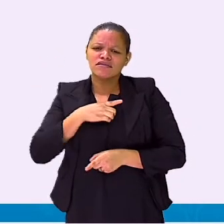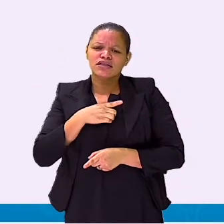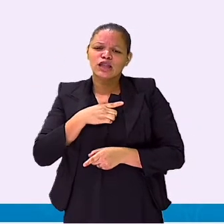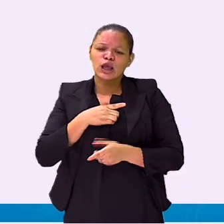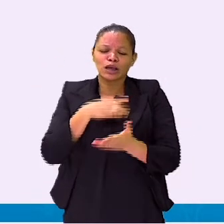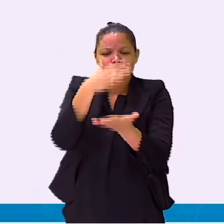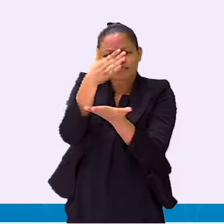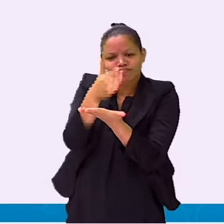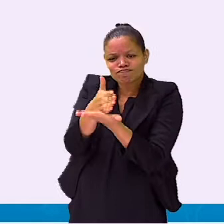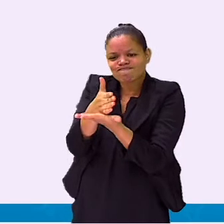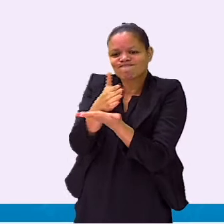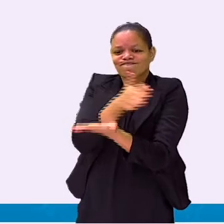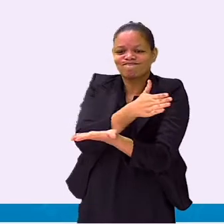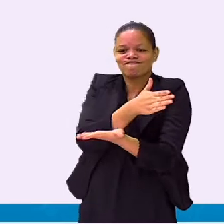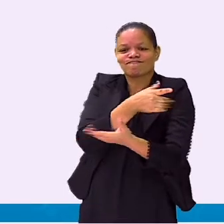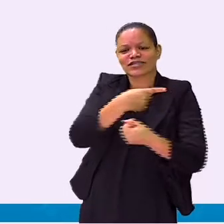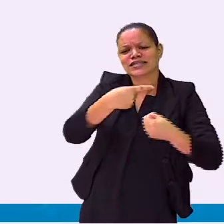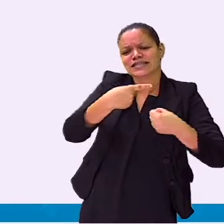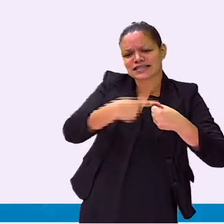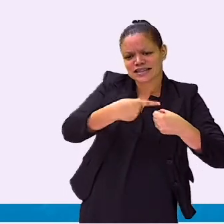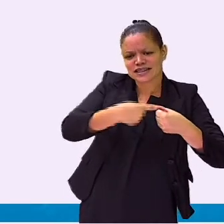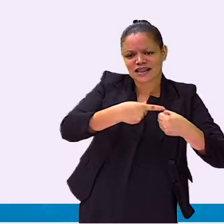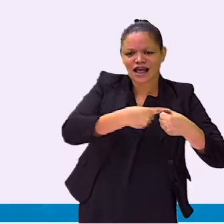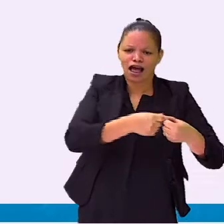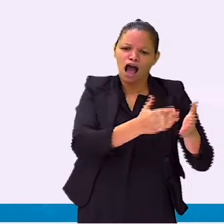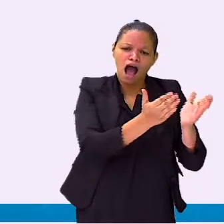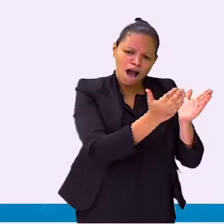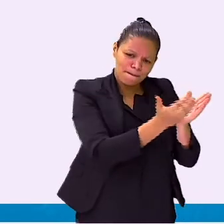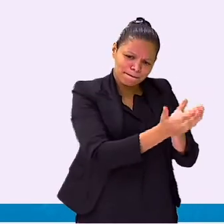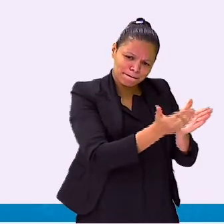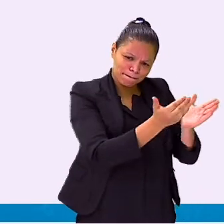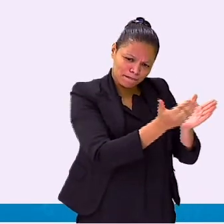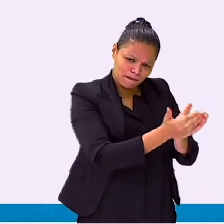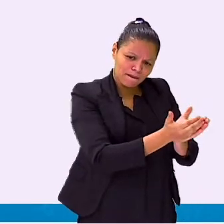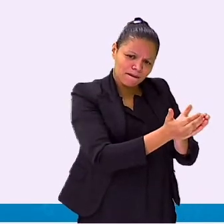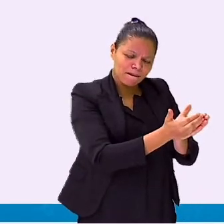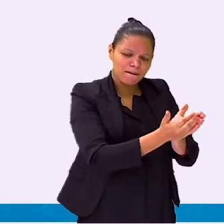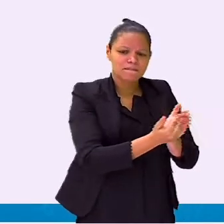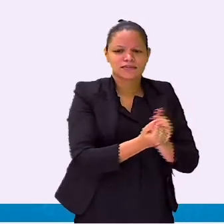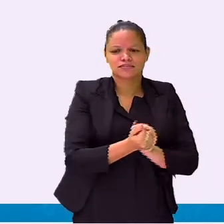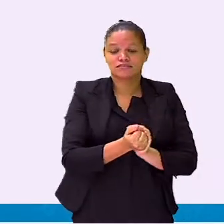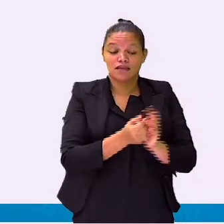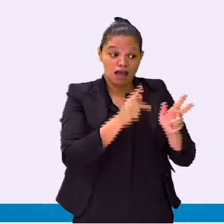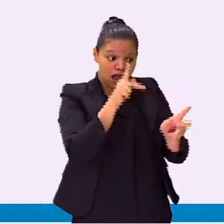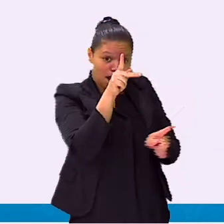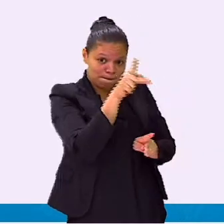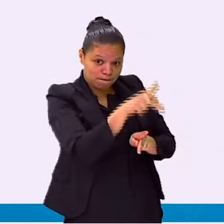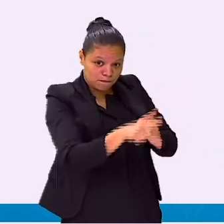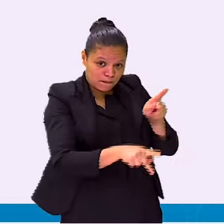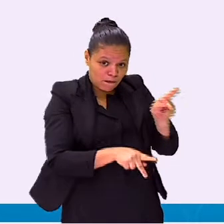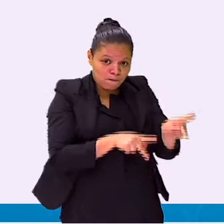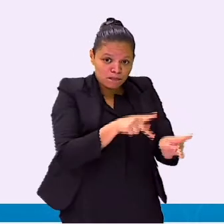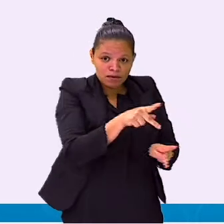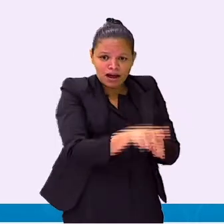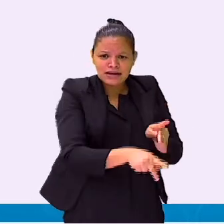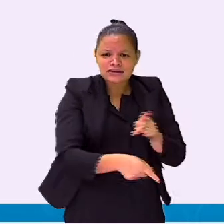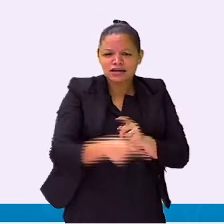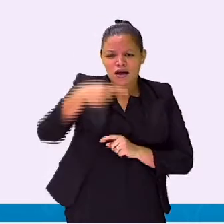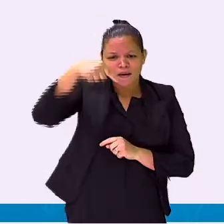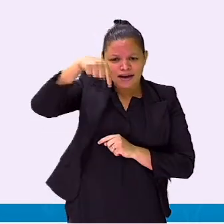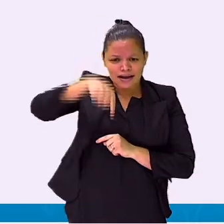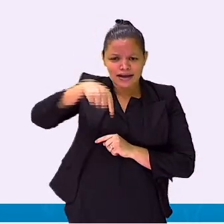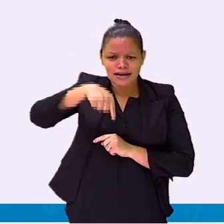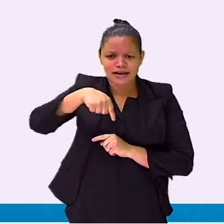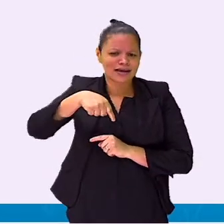média nacional. A população mineira é a segunda maior do Brasil,